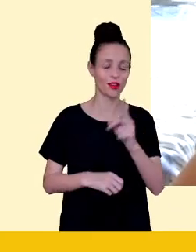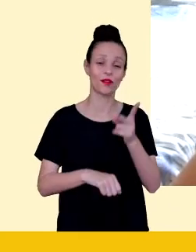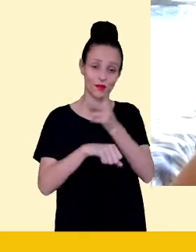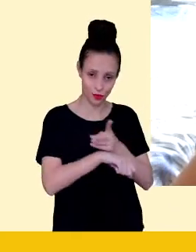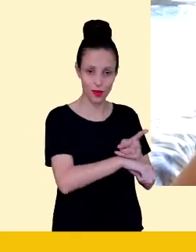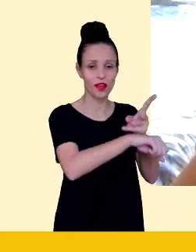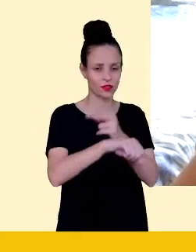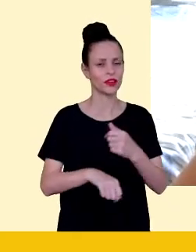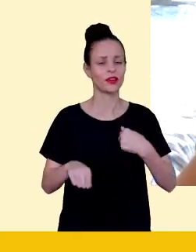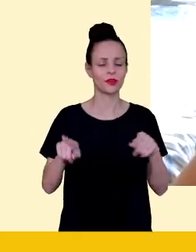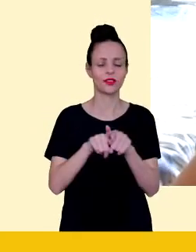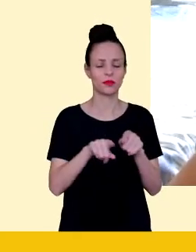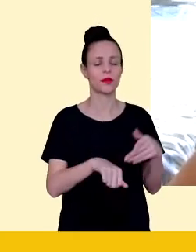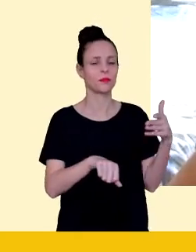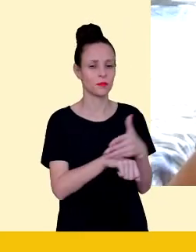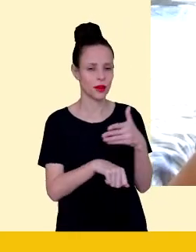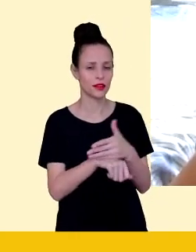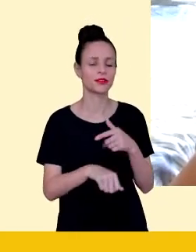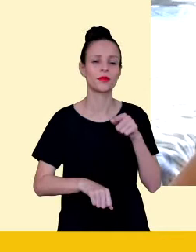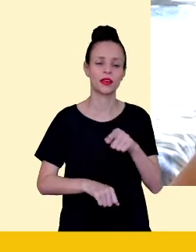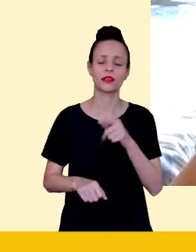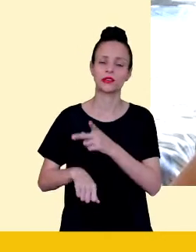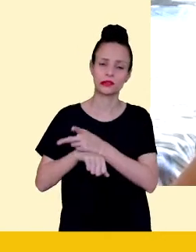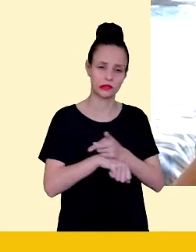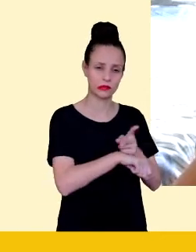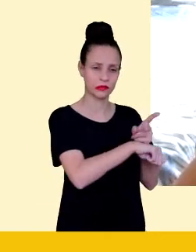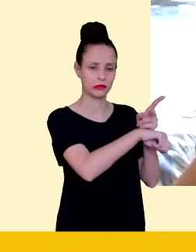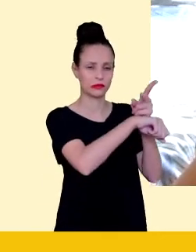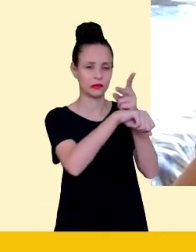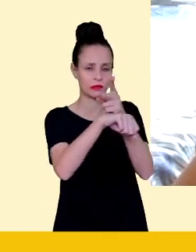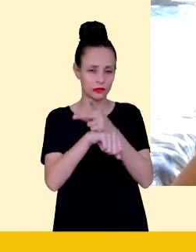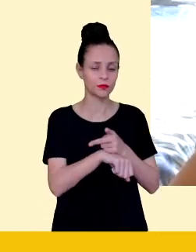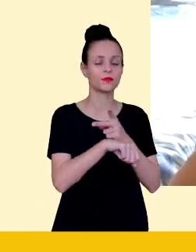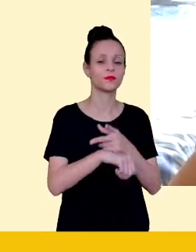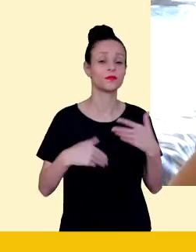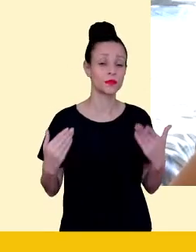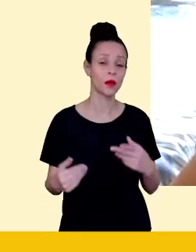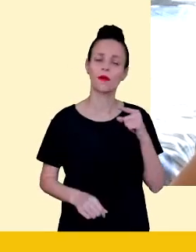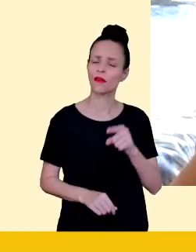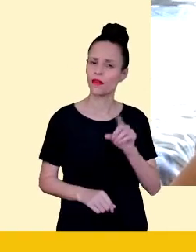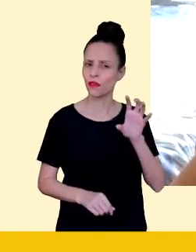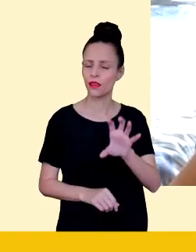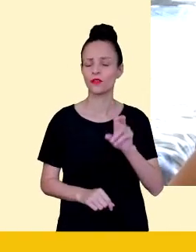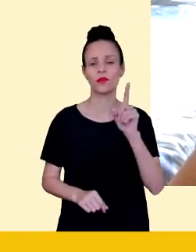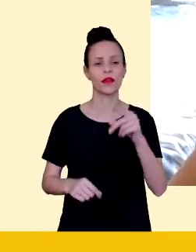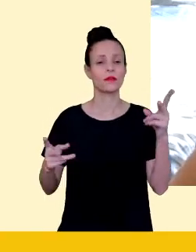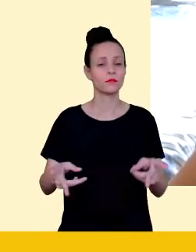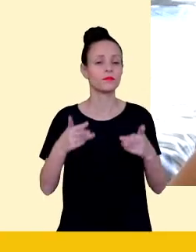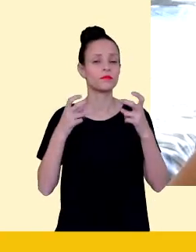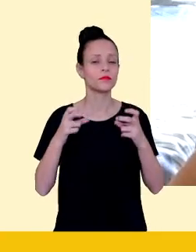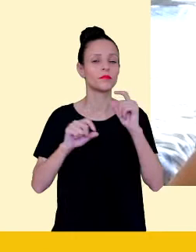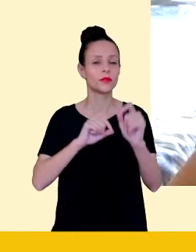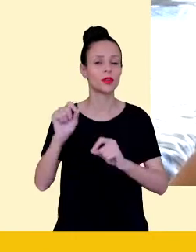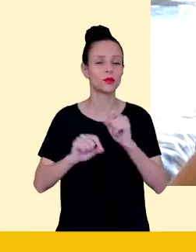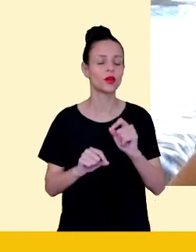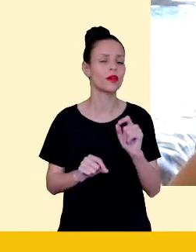na filmagem, eu também participei como produtora, né? Então eu estava presente nas filmagens. Foi muito isso,